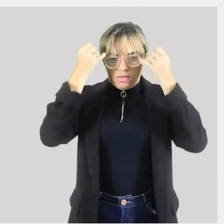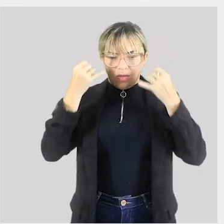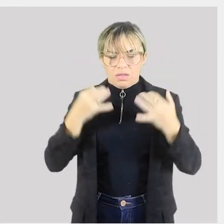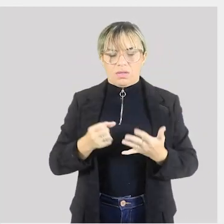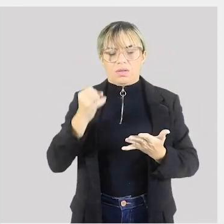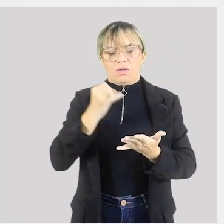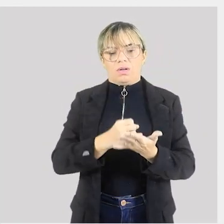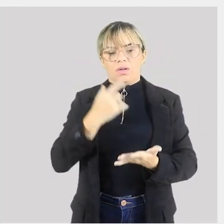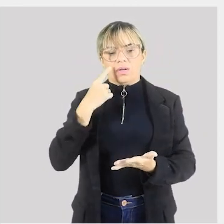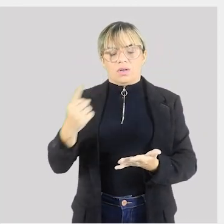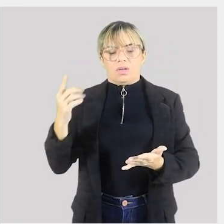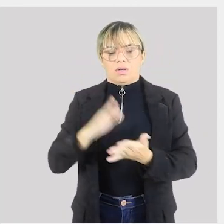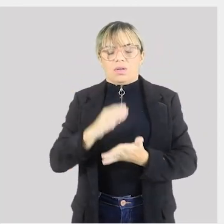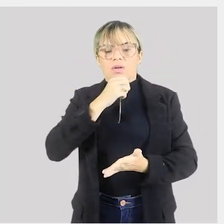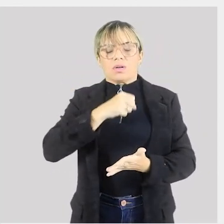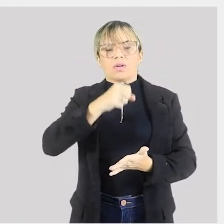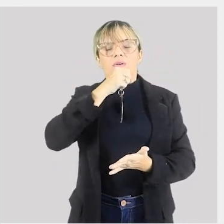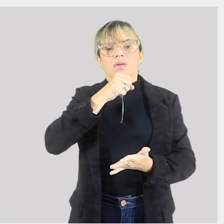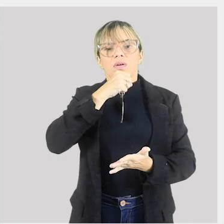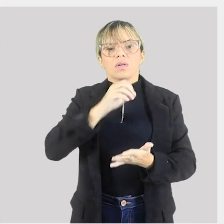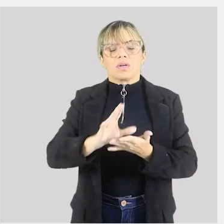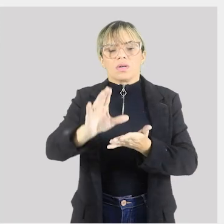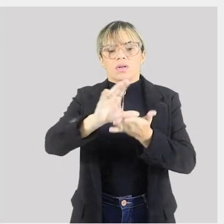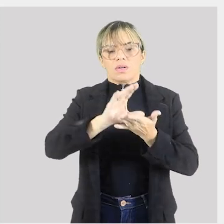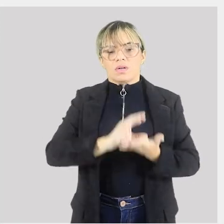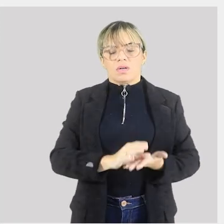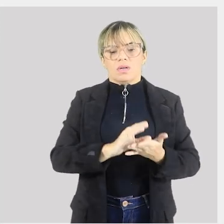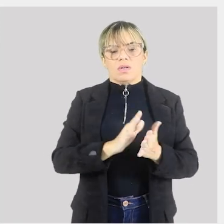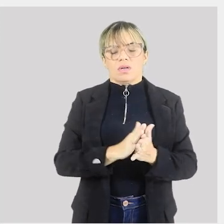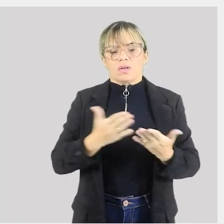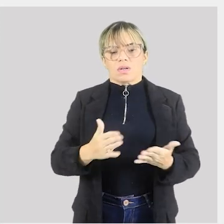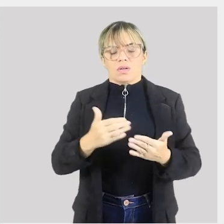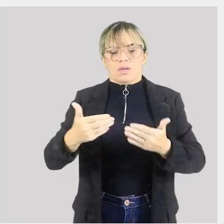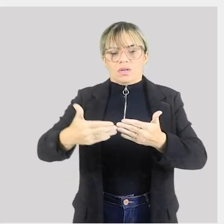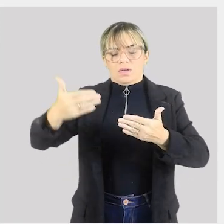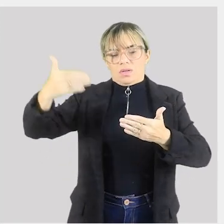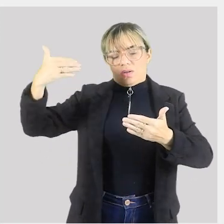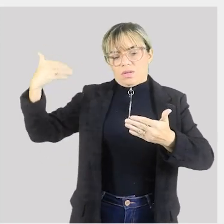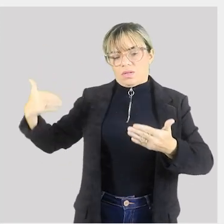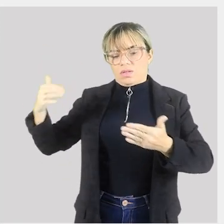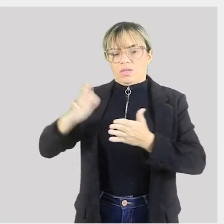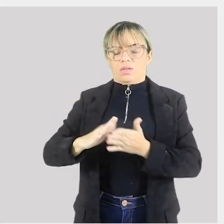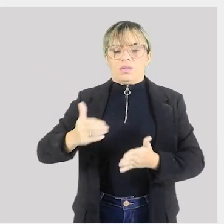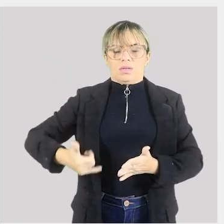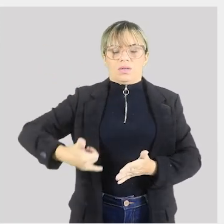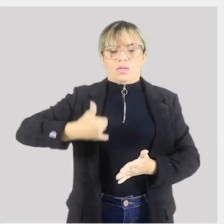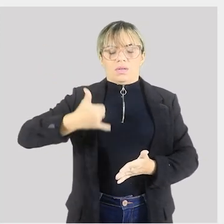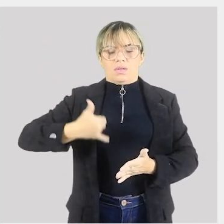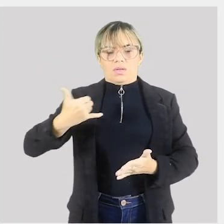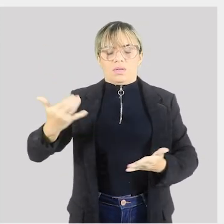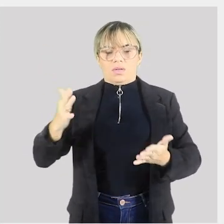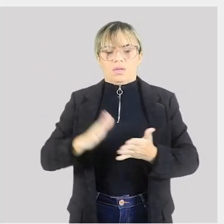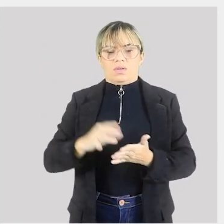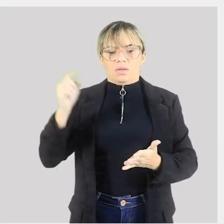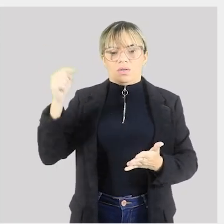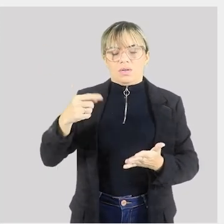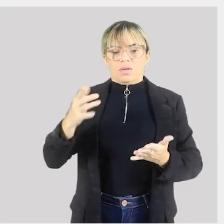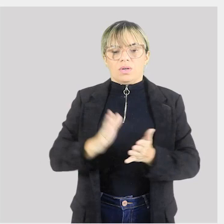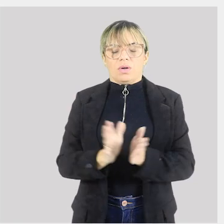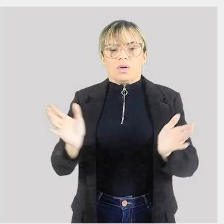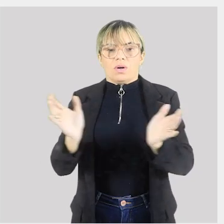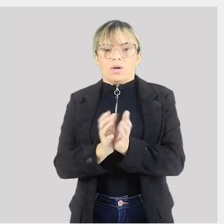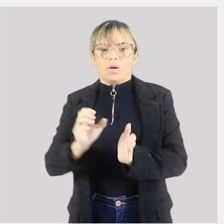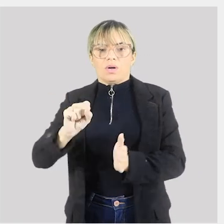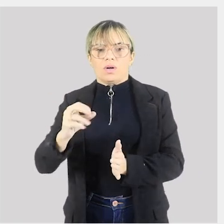idosos a restituição seja concedida em ordem decrescente de idade e que em subgrupos de